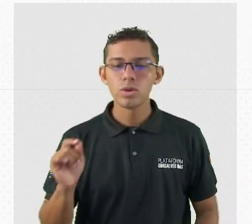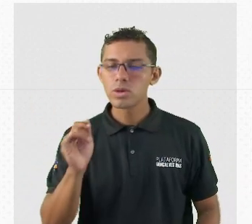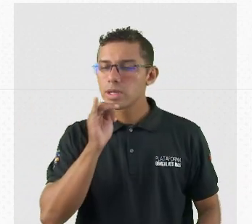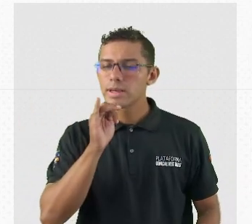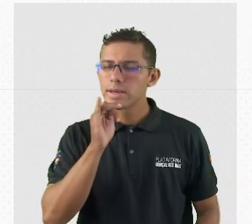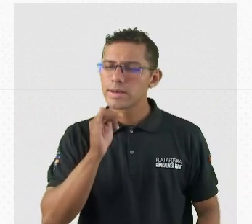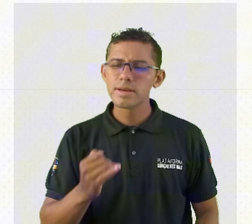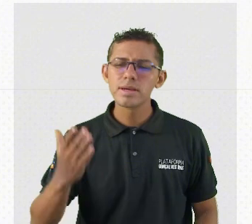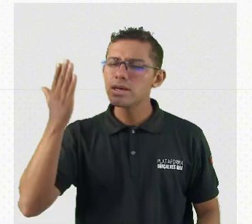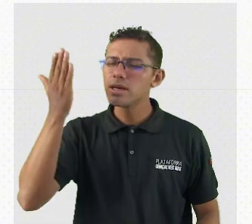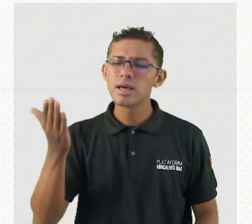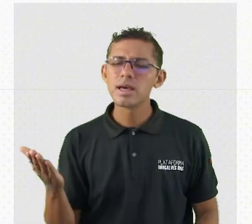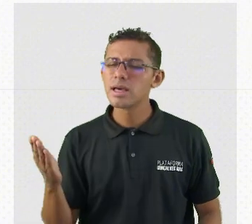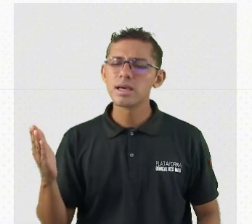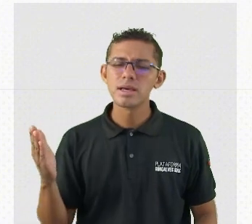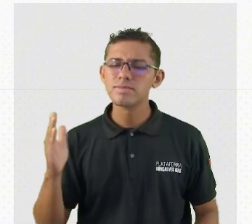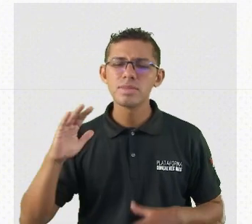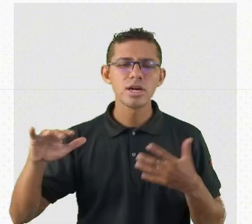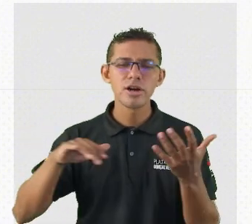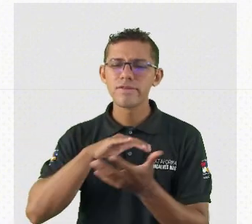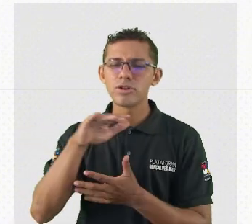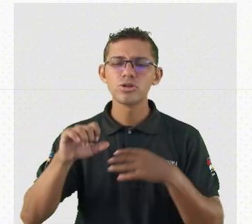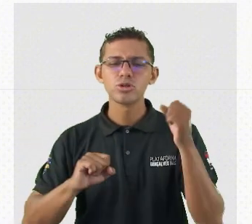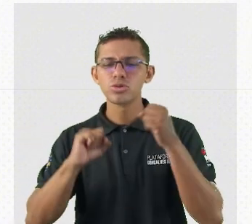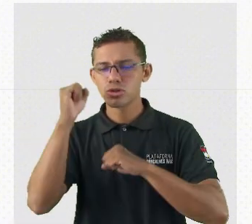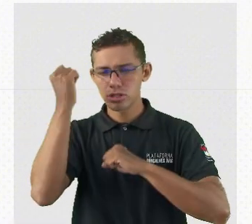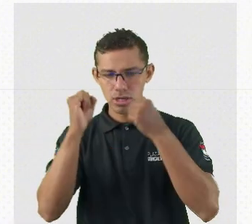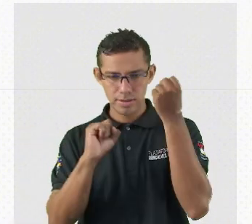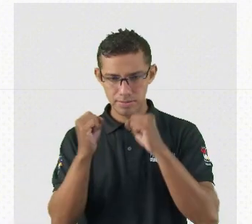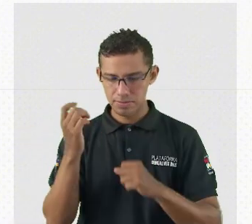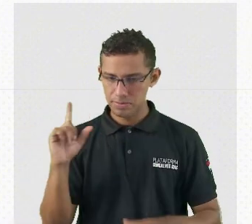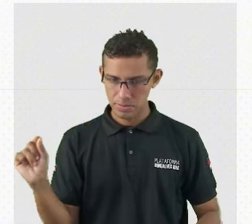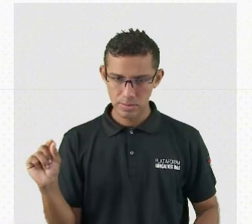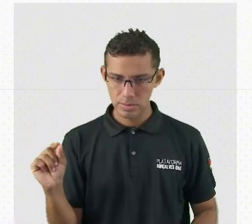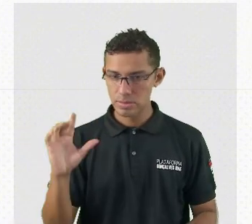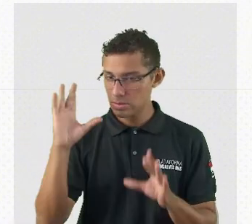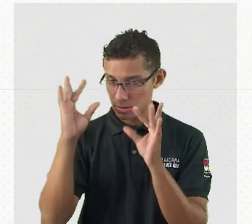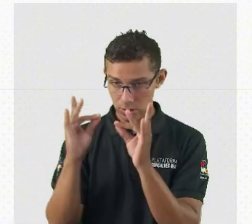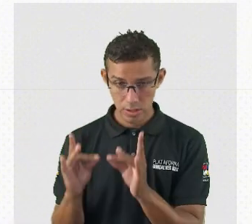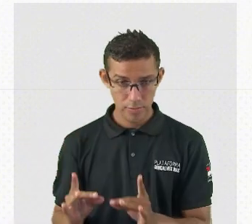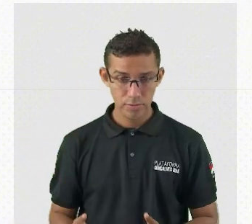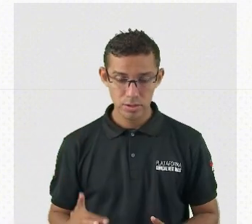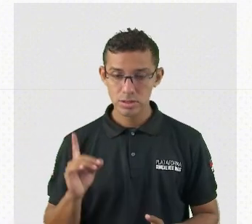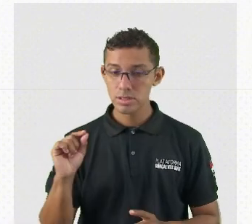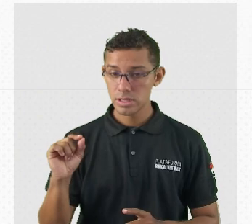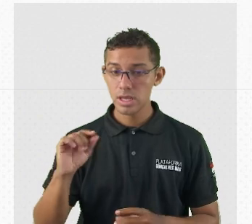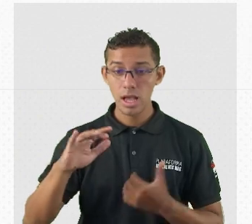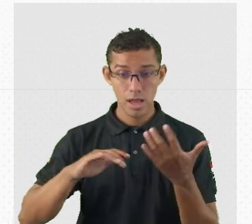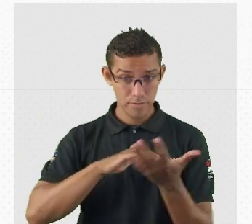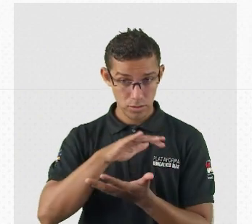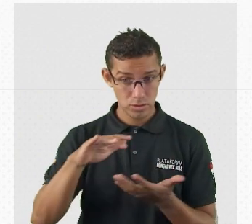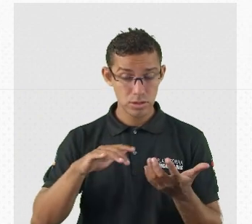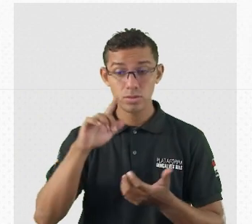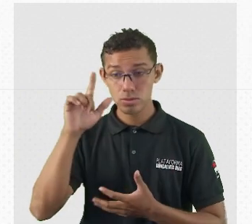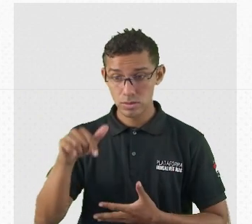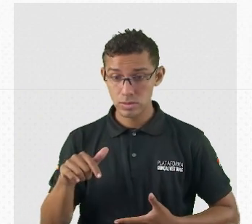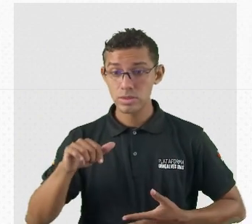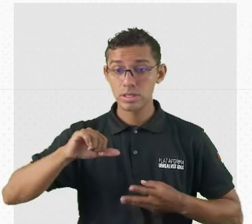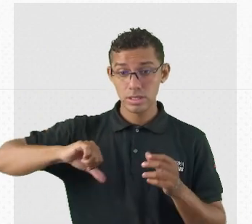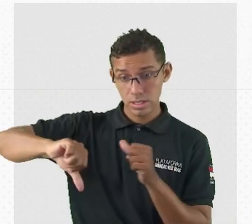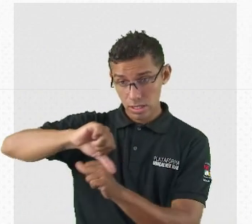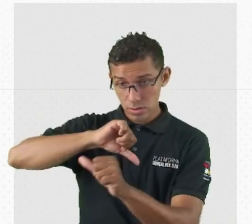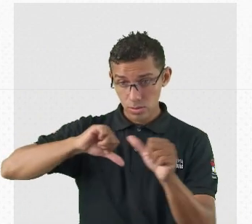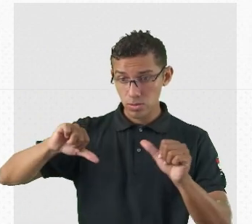foram, o que são, o que é uma revolução industrial? Tá? Em termos de definição, as revoluções foram